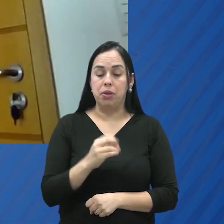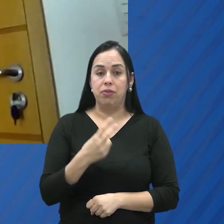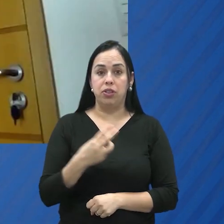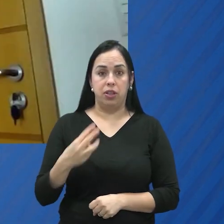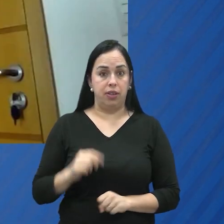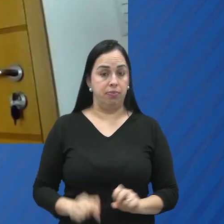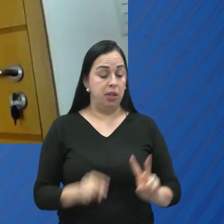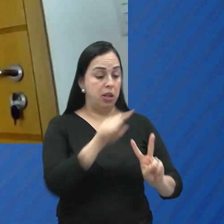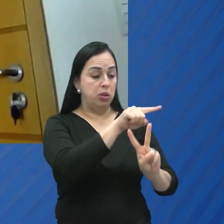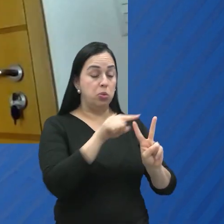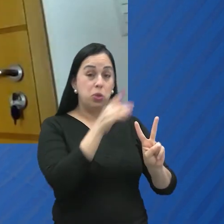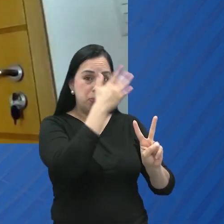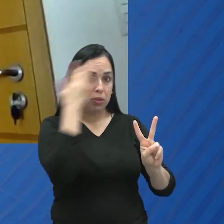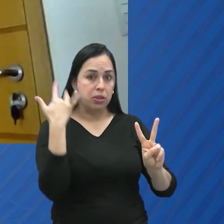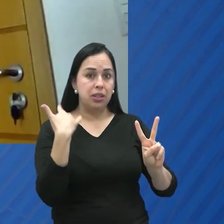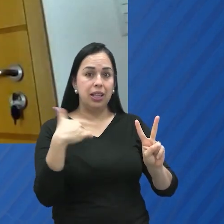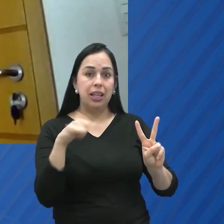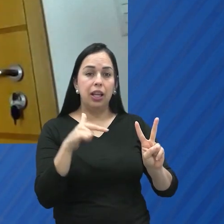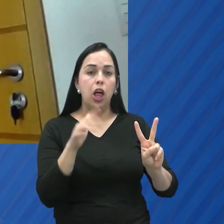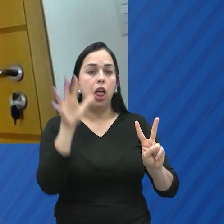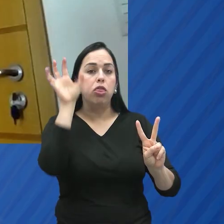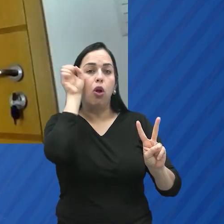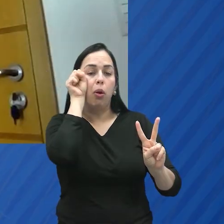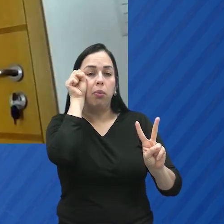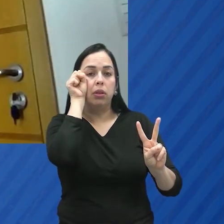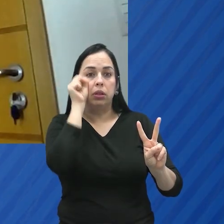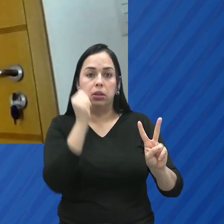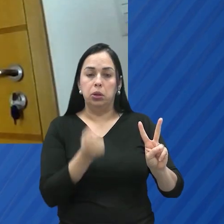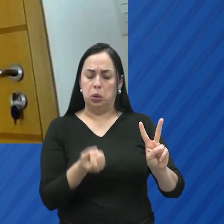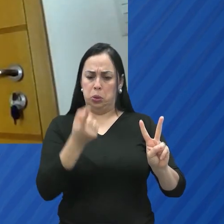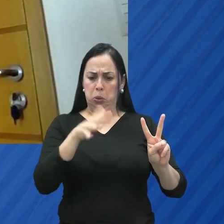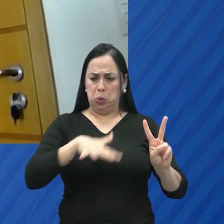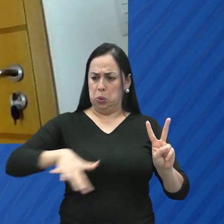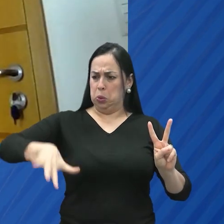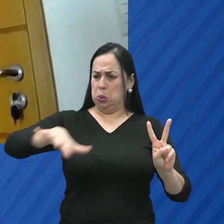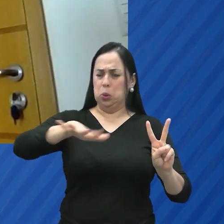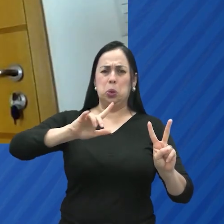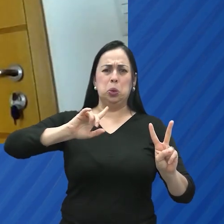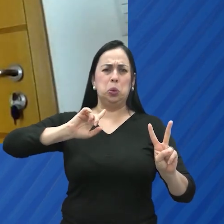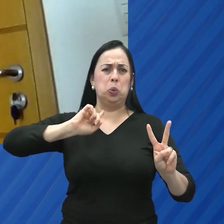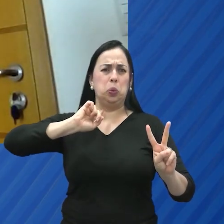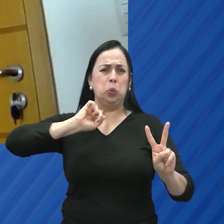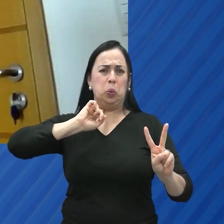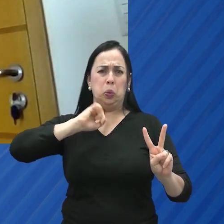2023. Nós tínhamos 2 trabalhadores, né, dormindo num lugar absolutamente